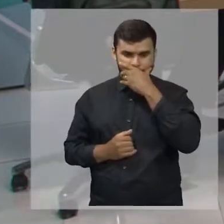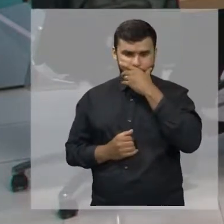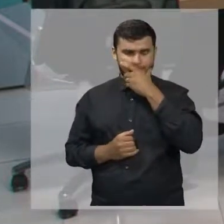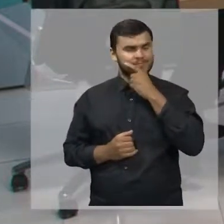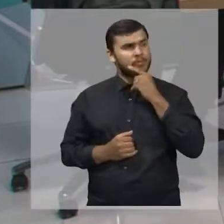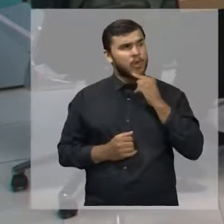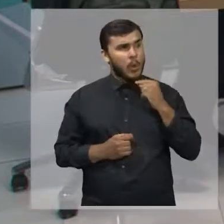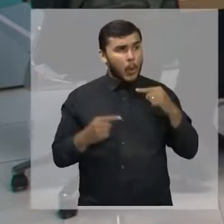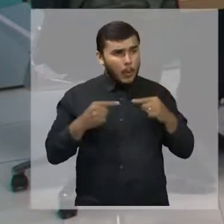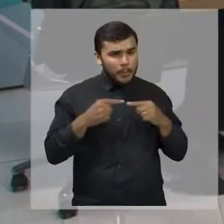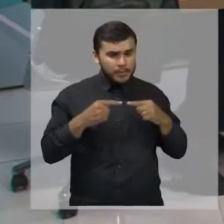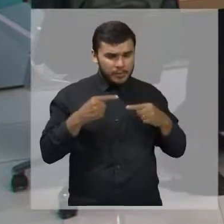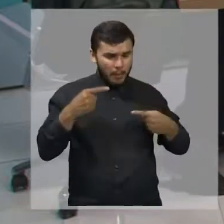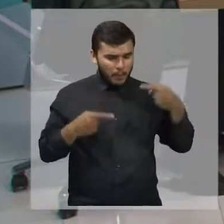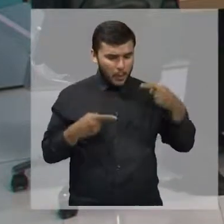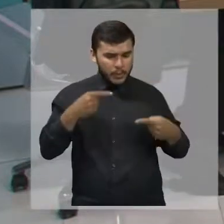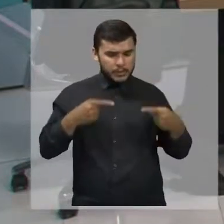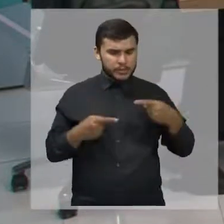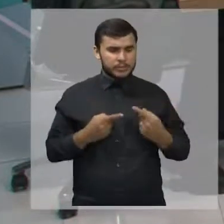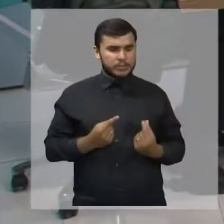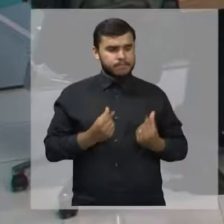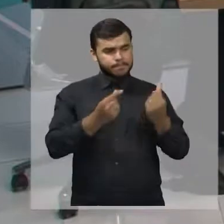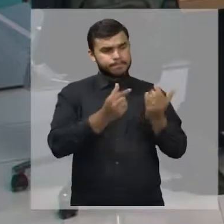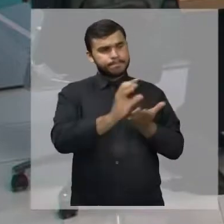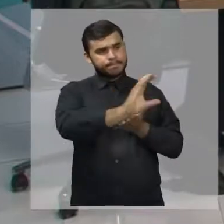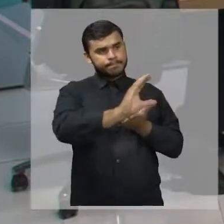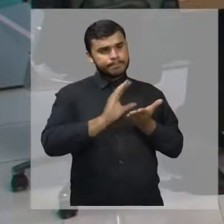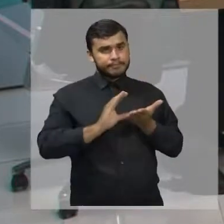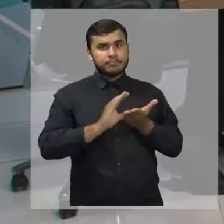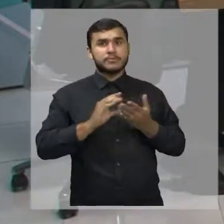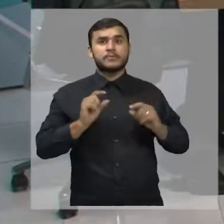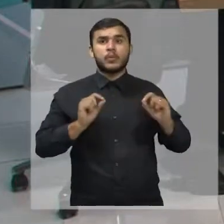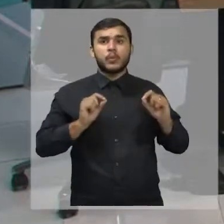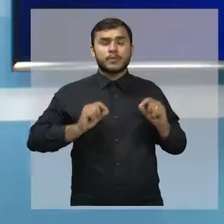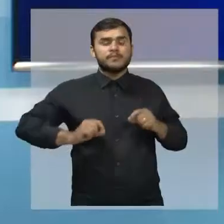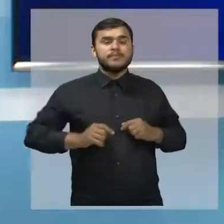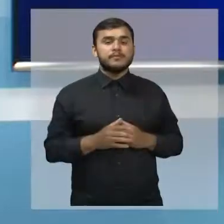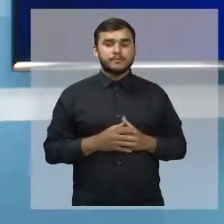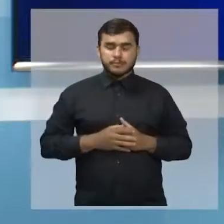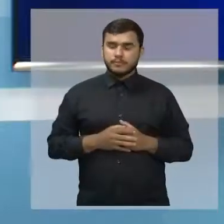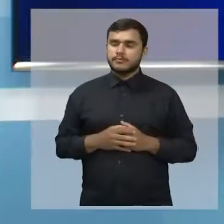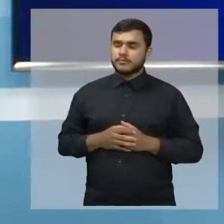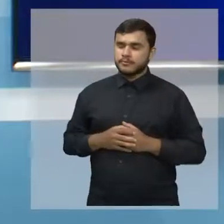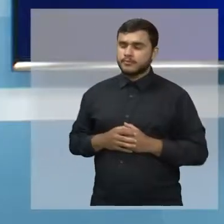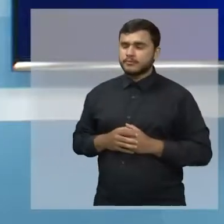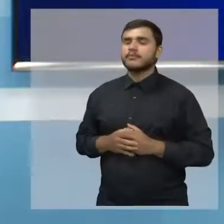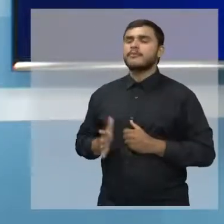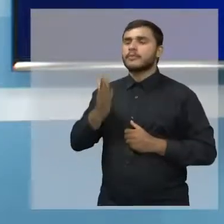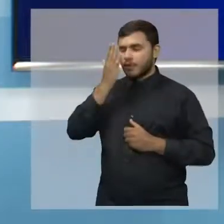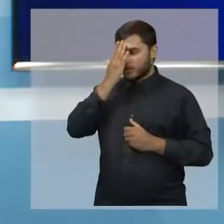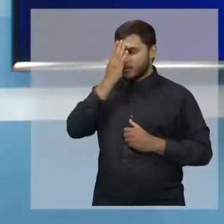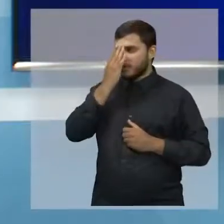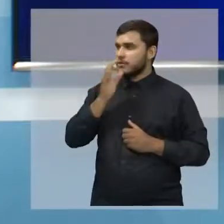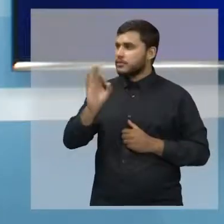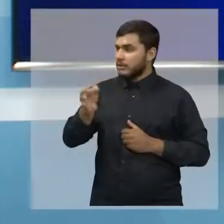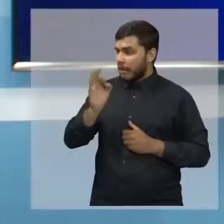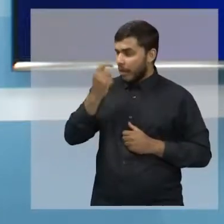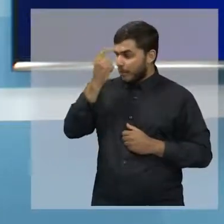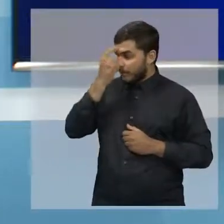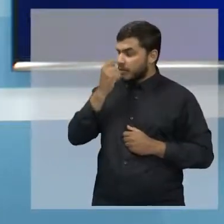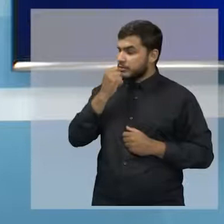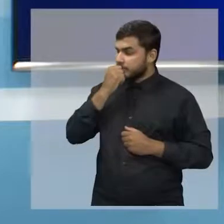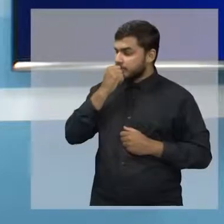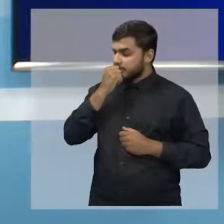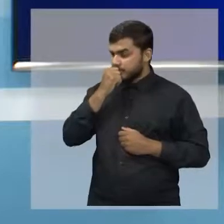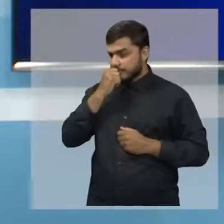favorável a perder não, isso. claro então, que não. Não é uma questão assim... O legislador não vai abrir mão, disso fácil,